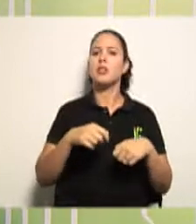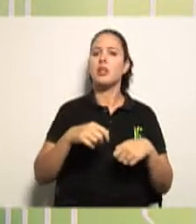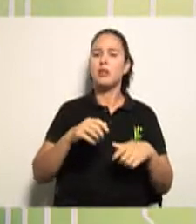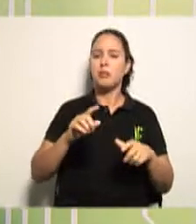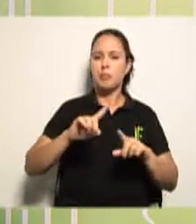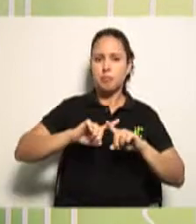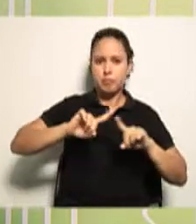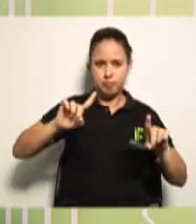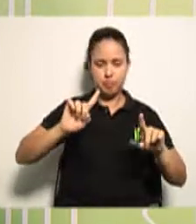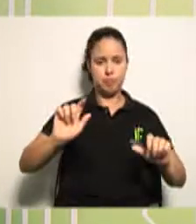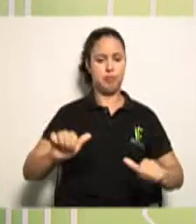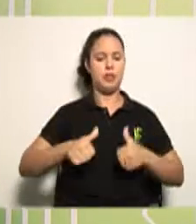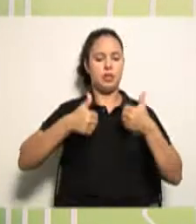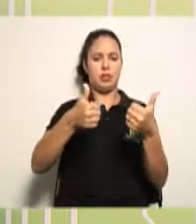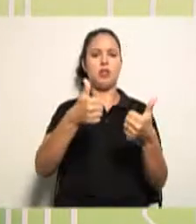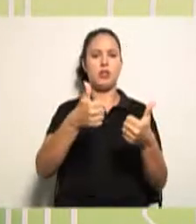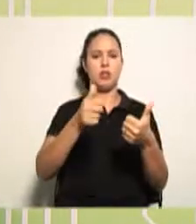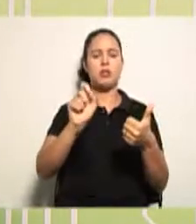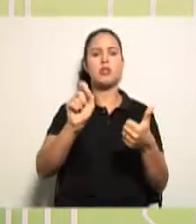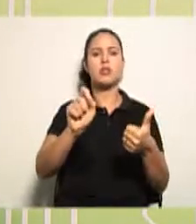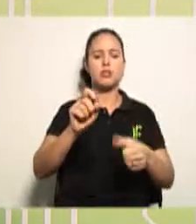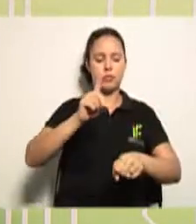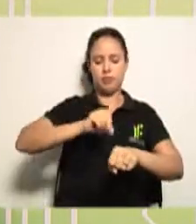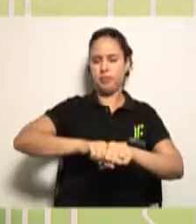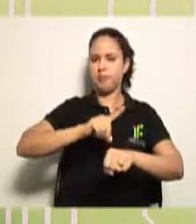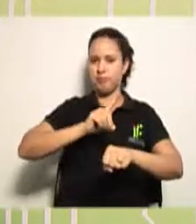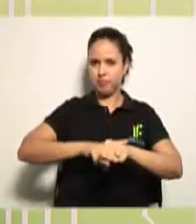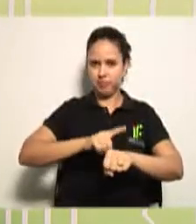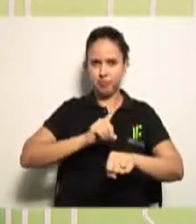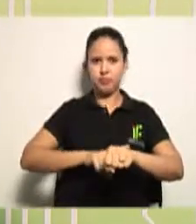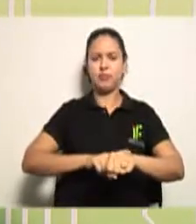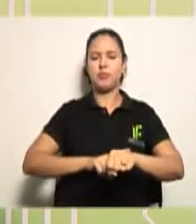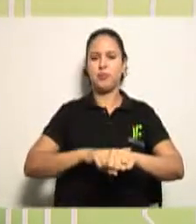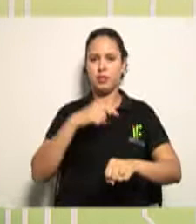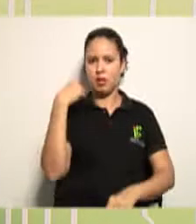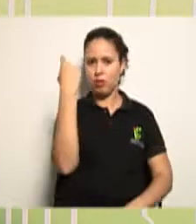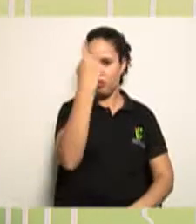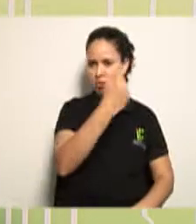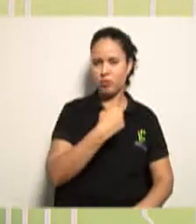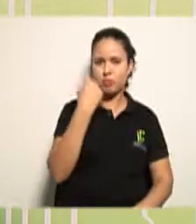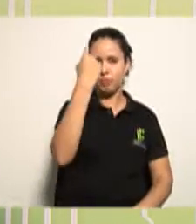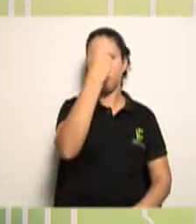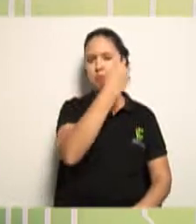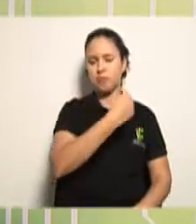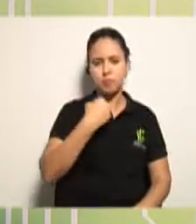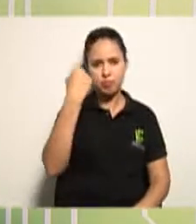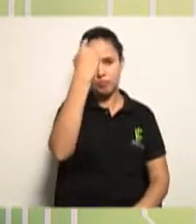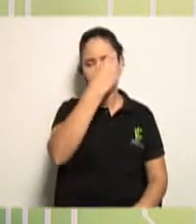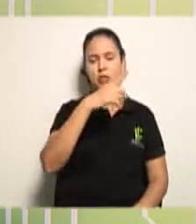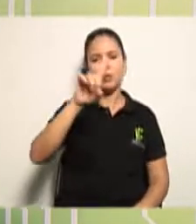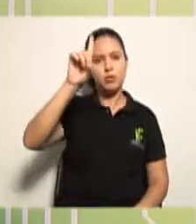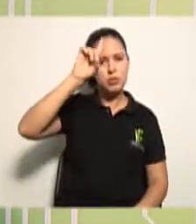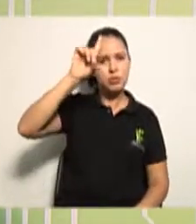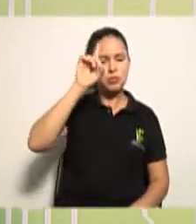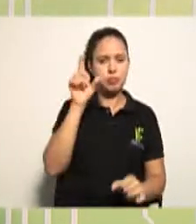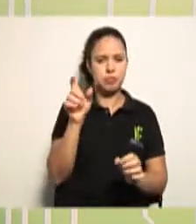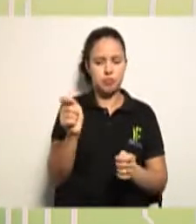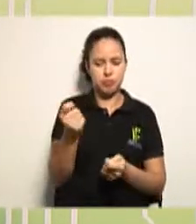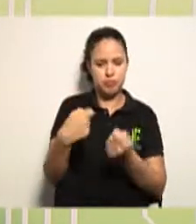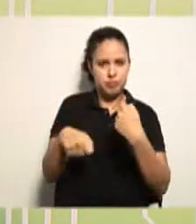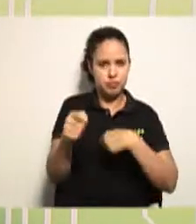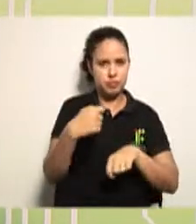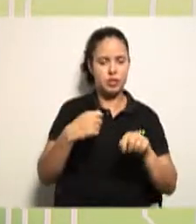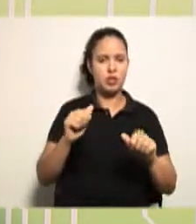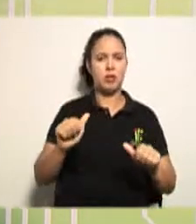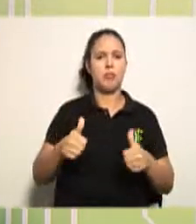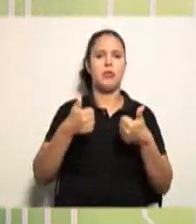o seu tempo. Nós precisamos cada dia mais administrar melhor o nosso tempo. E isso eu já